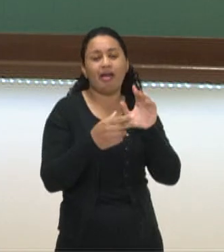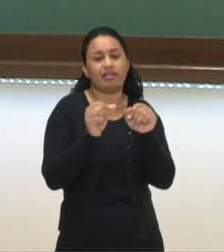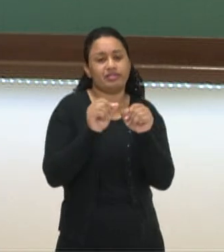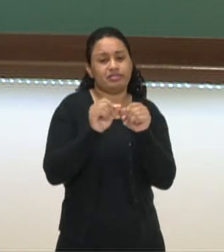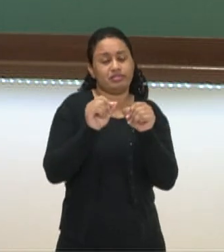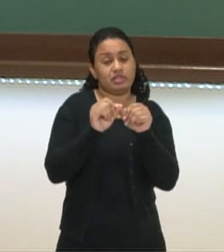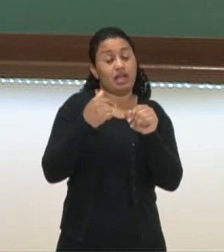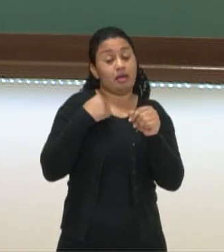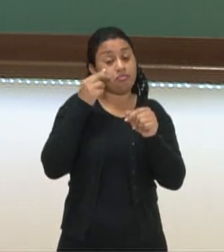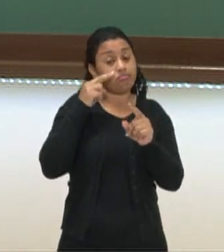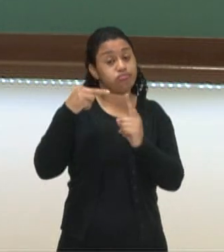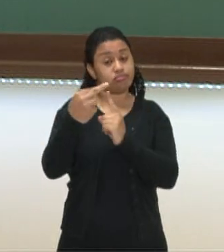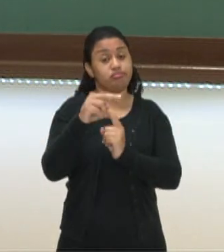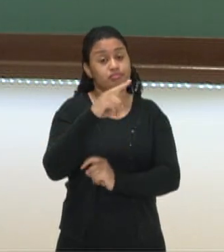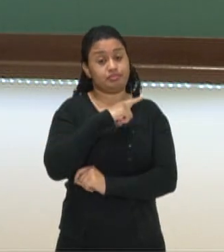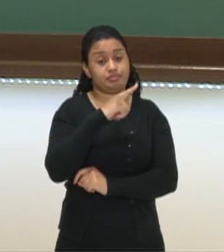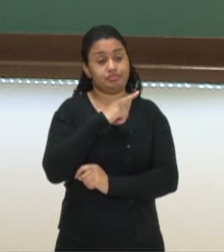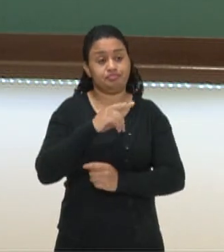regras. Essa era a visão dele.